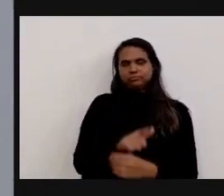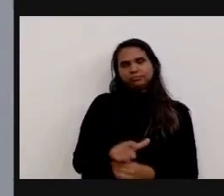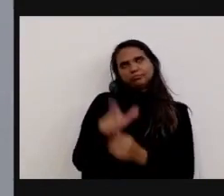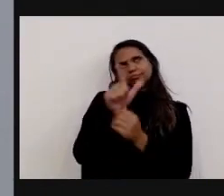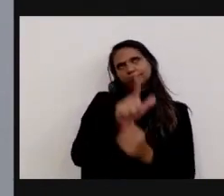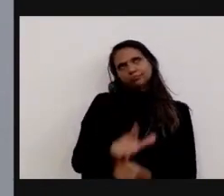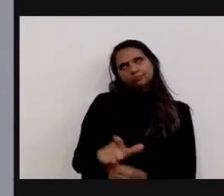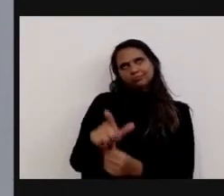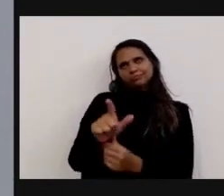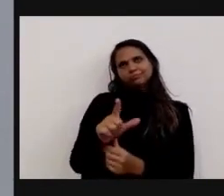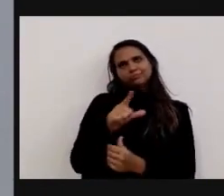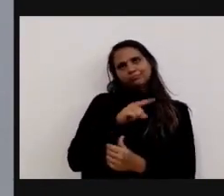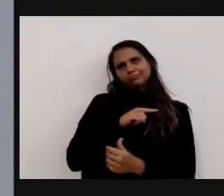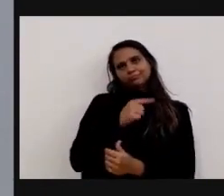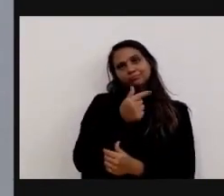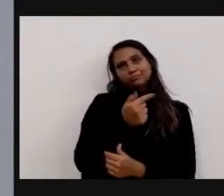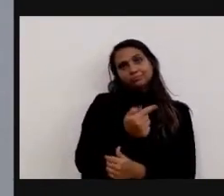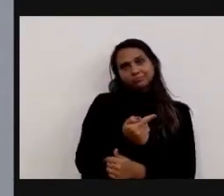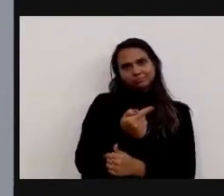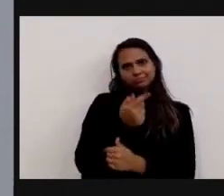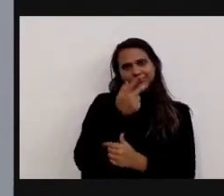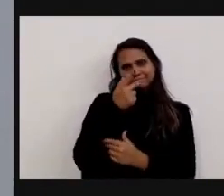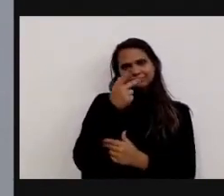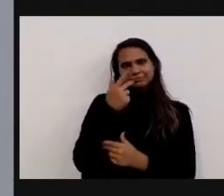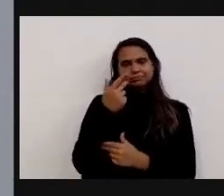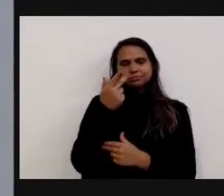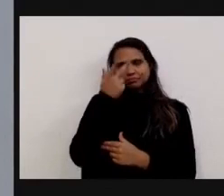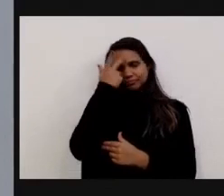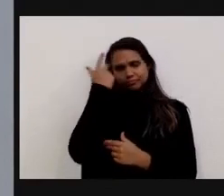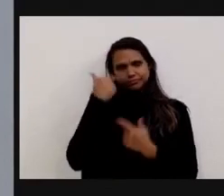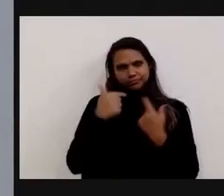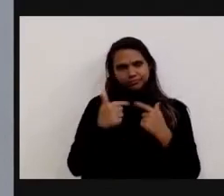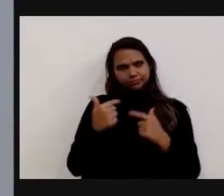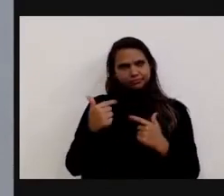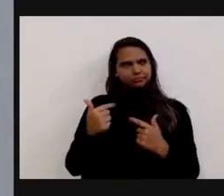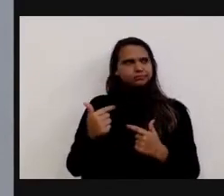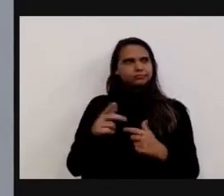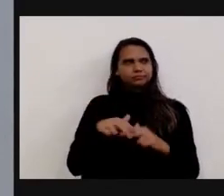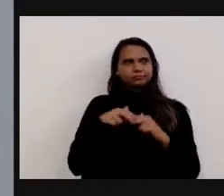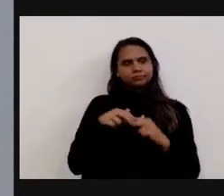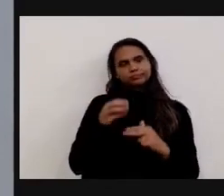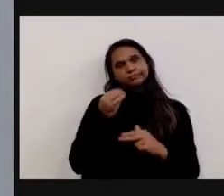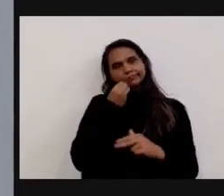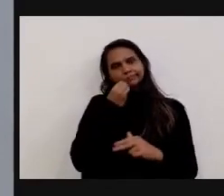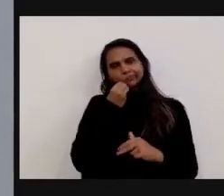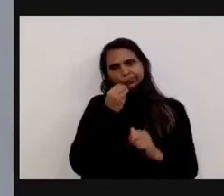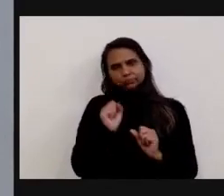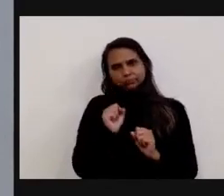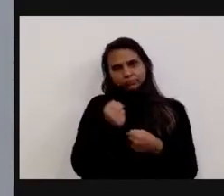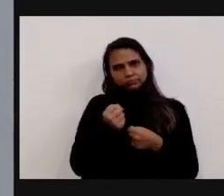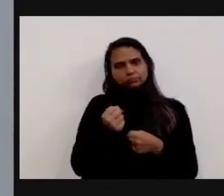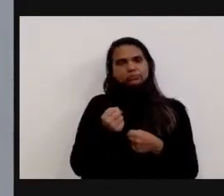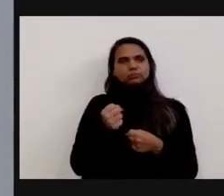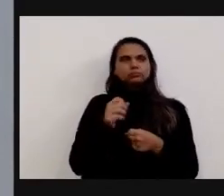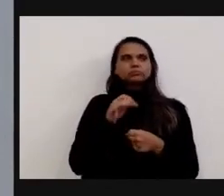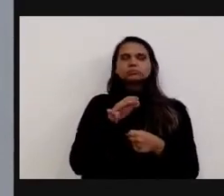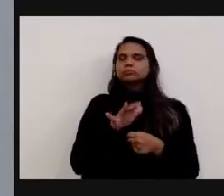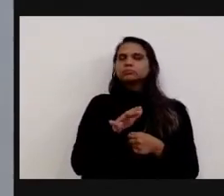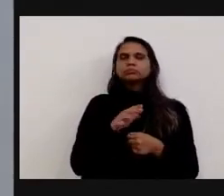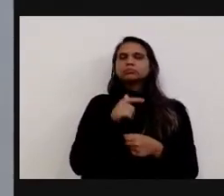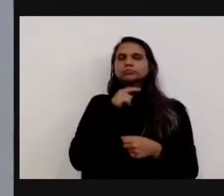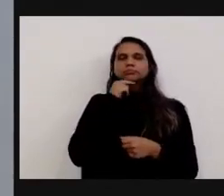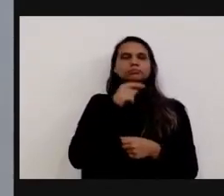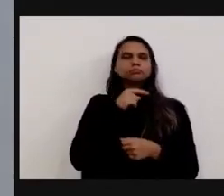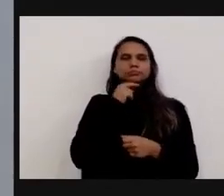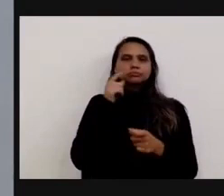para um time de seis sete pessoas trabalhar então a gente fez o que a gente conseguiu mas a moral da história é a seguinte não adianta